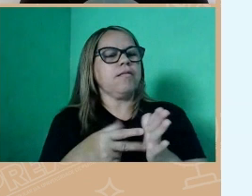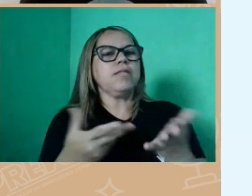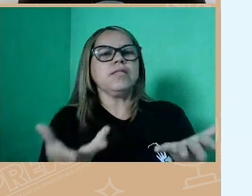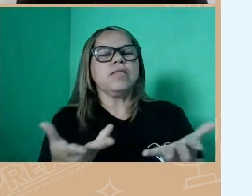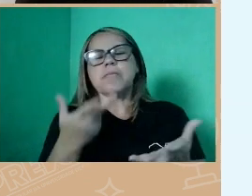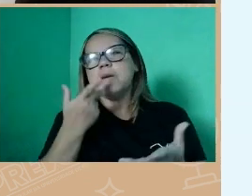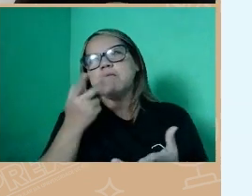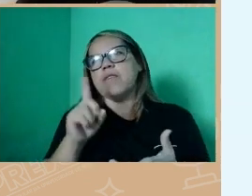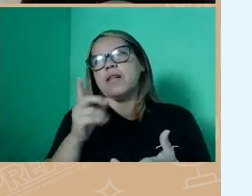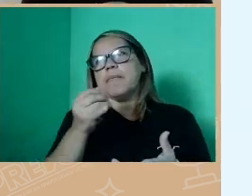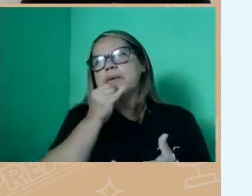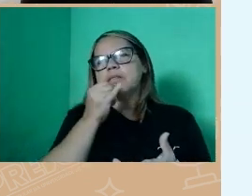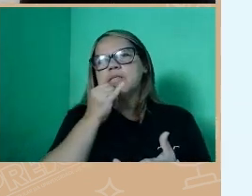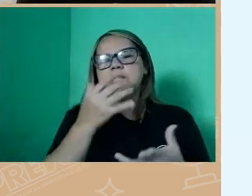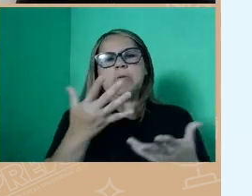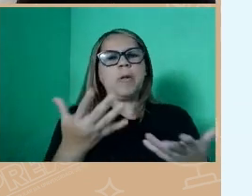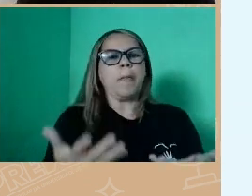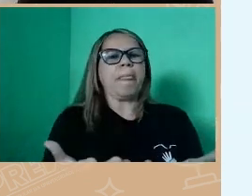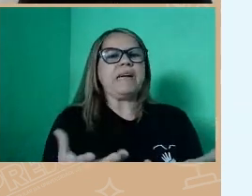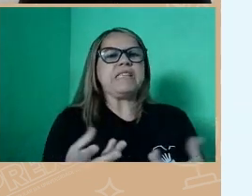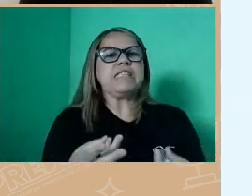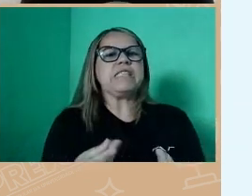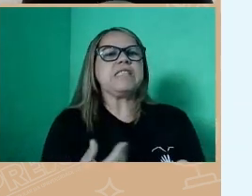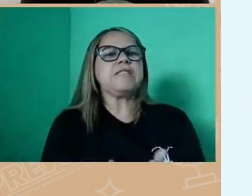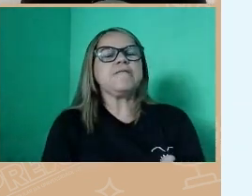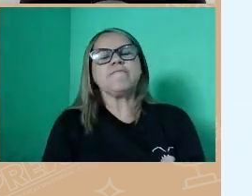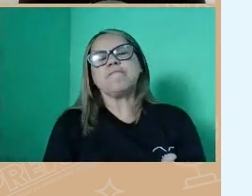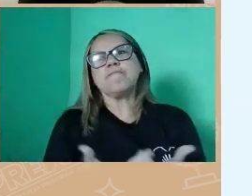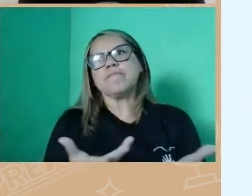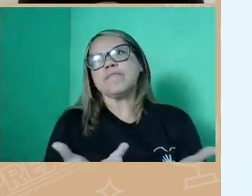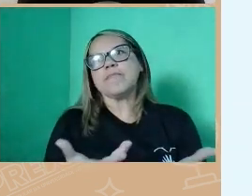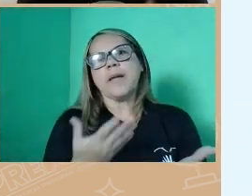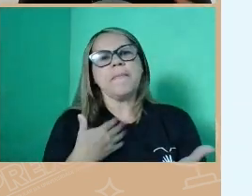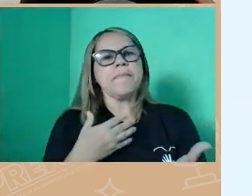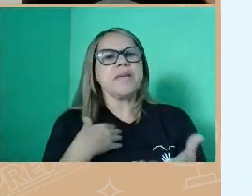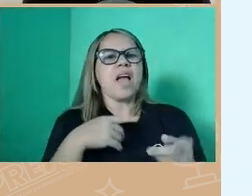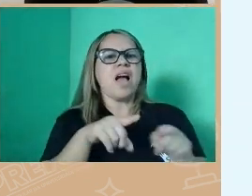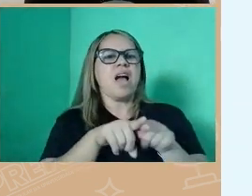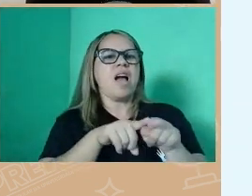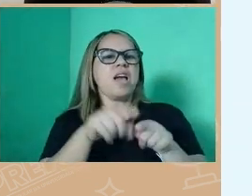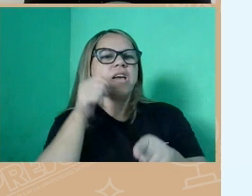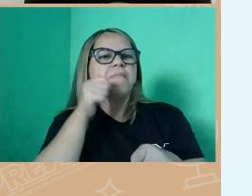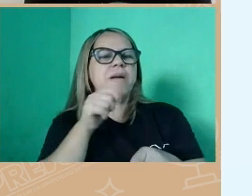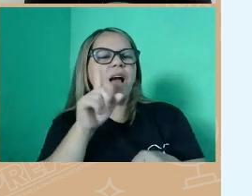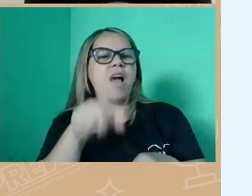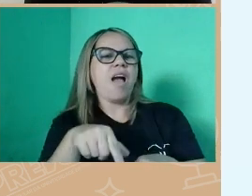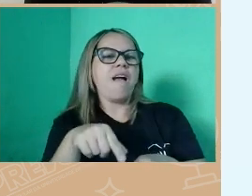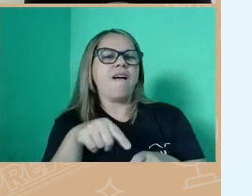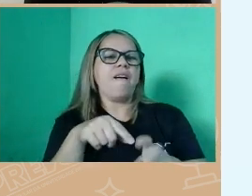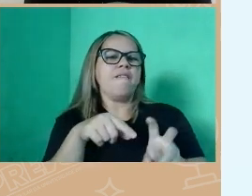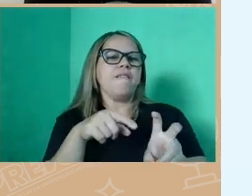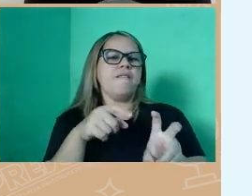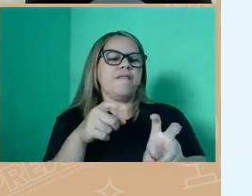posso dizer assim, minha irmã é veterinária e preguiçosa.